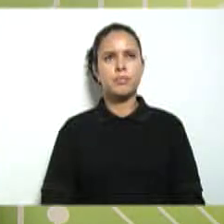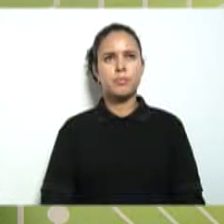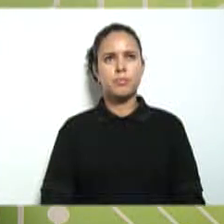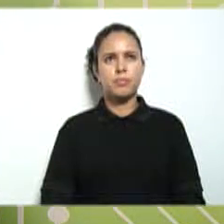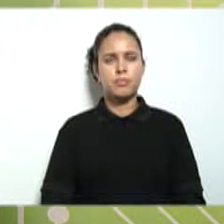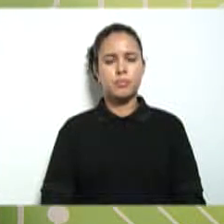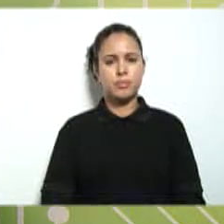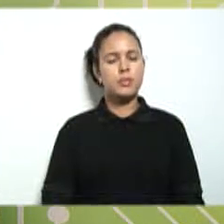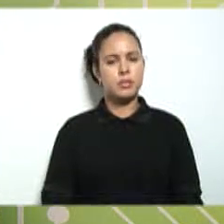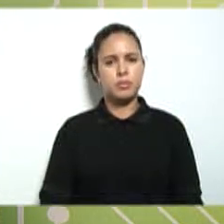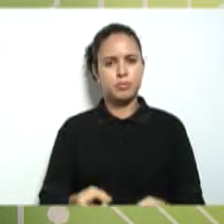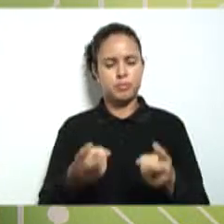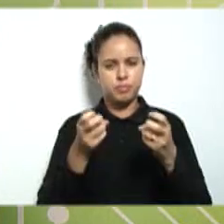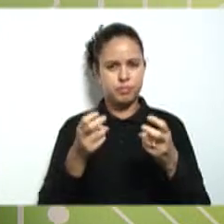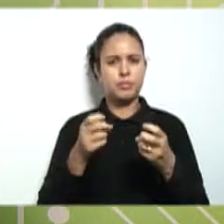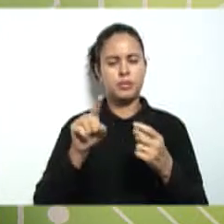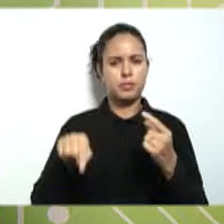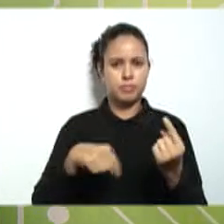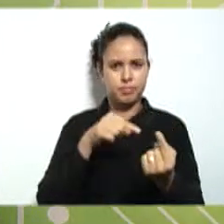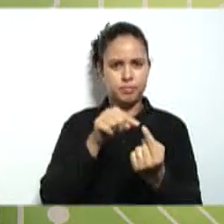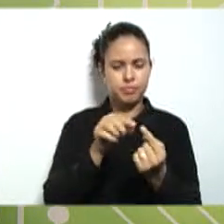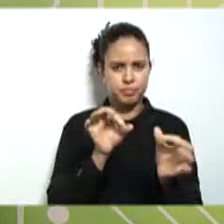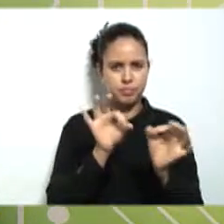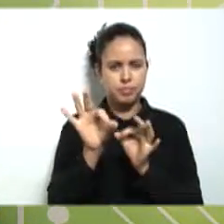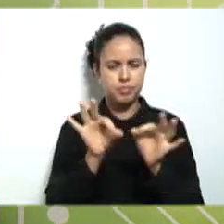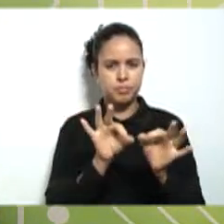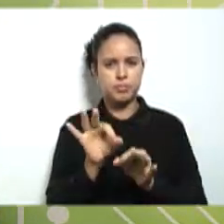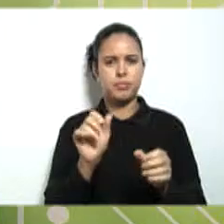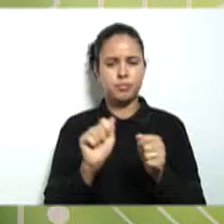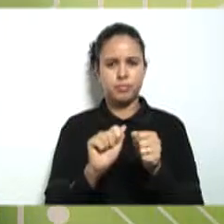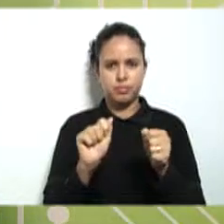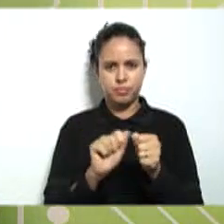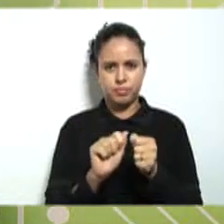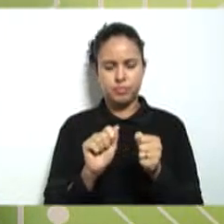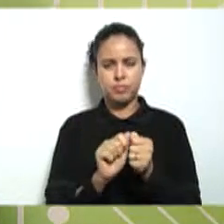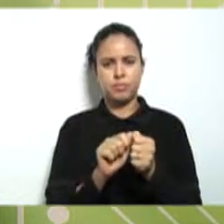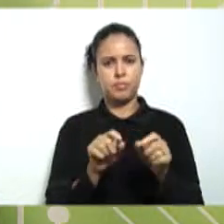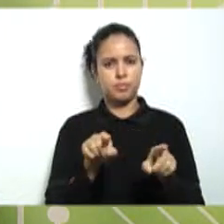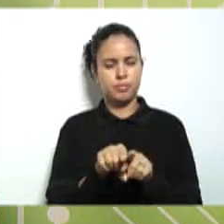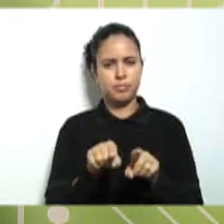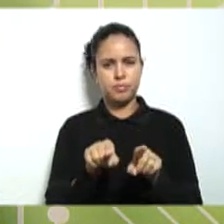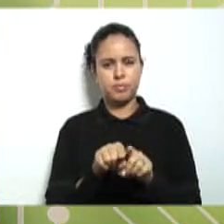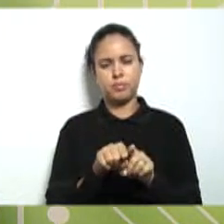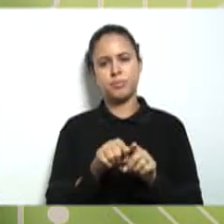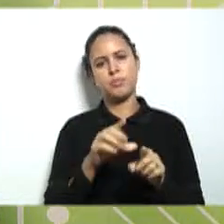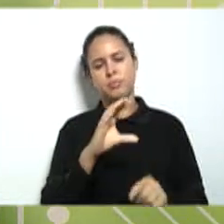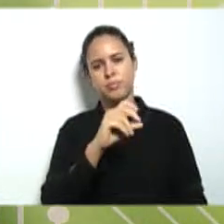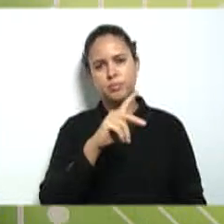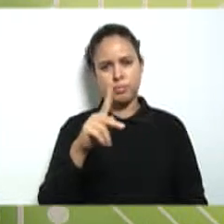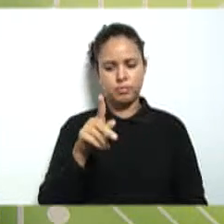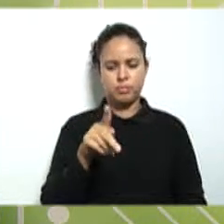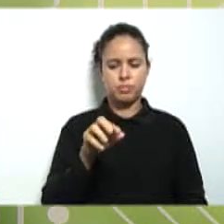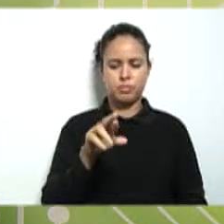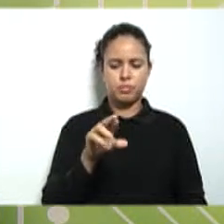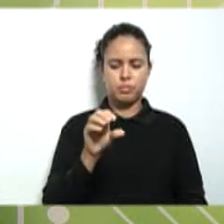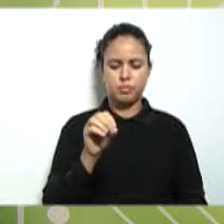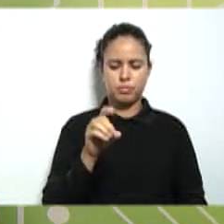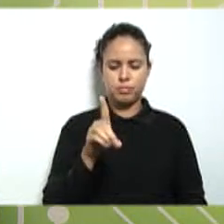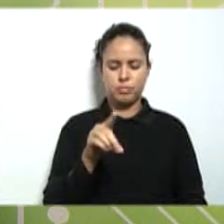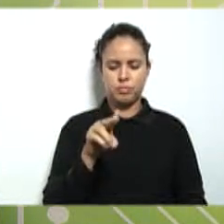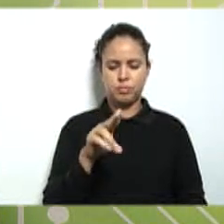A gente viu então esse objetivo de organizar a produção, nosso ramo de cooperativas de produção. Vamos falar um pouquinho